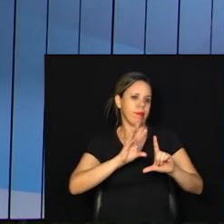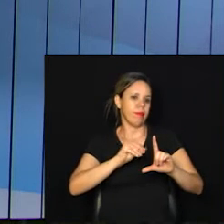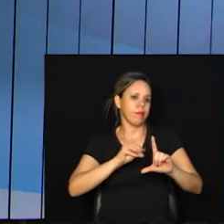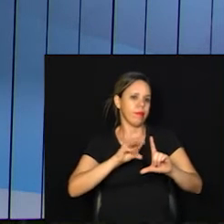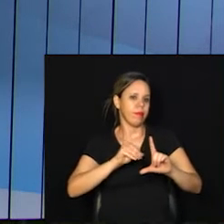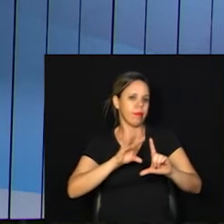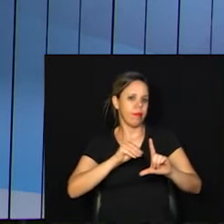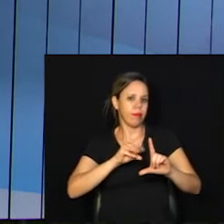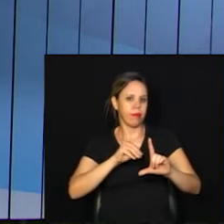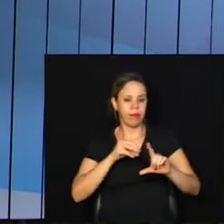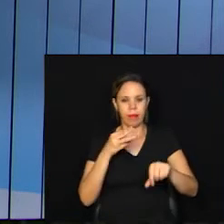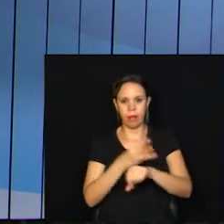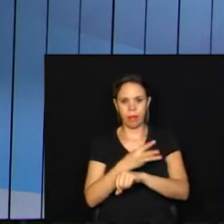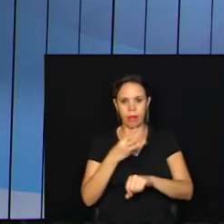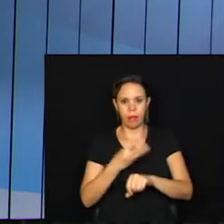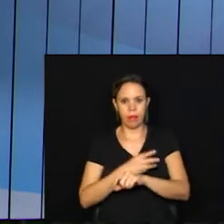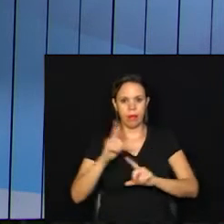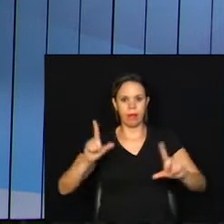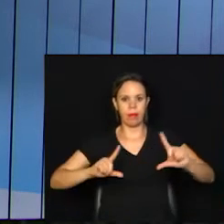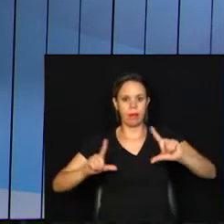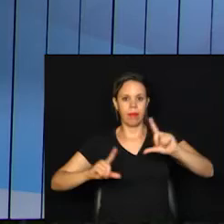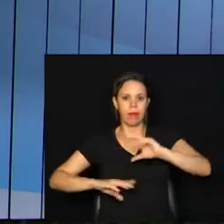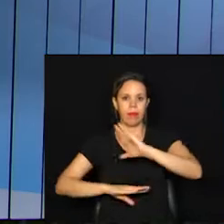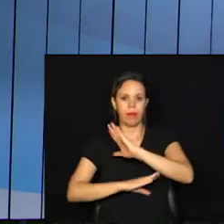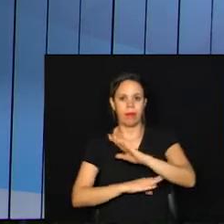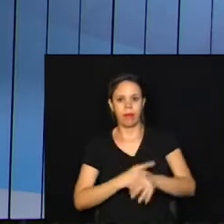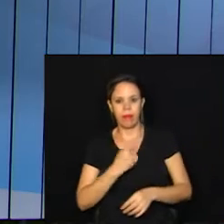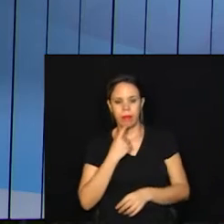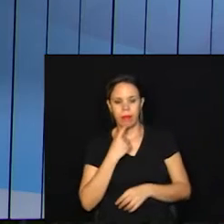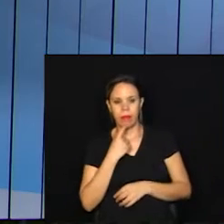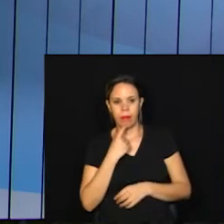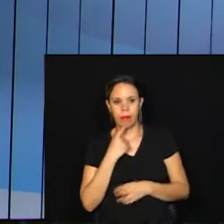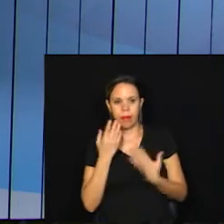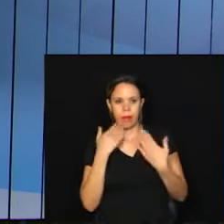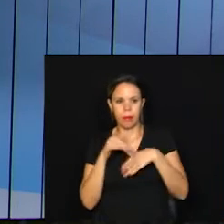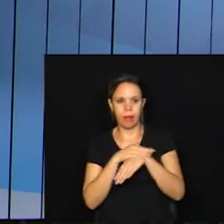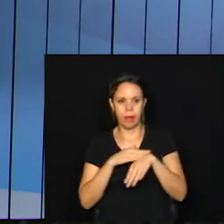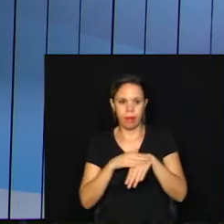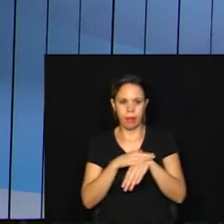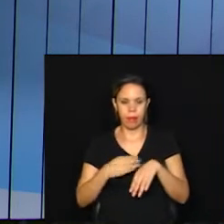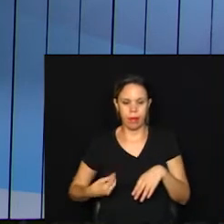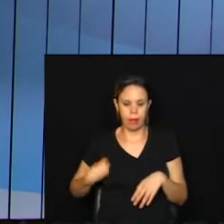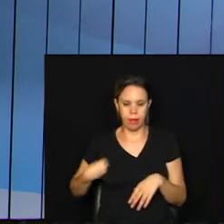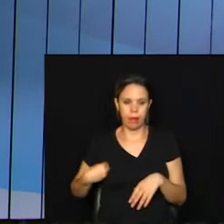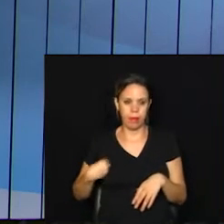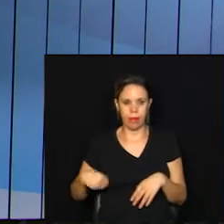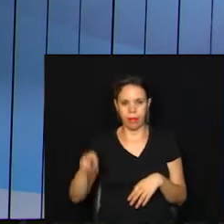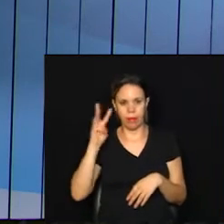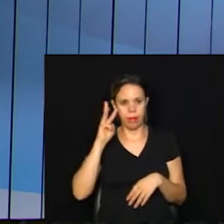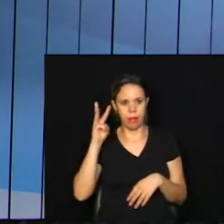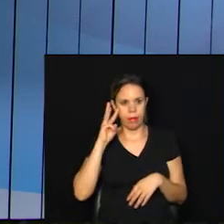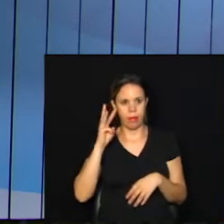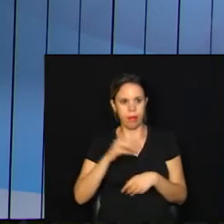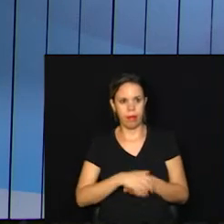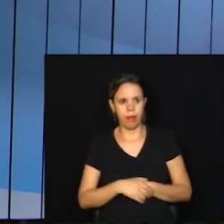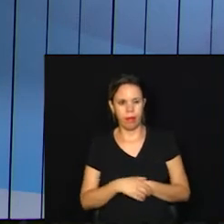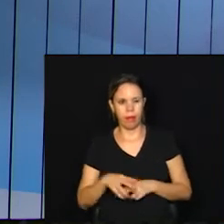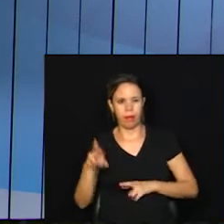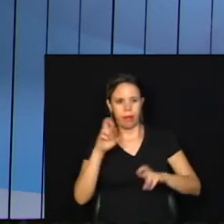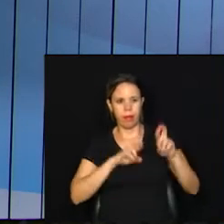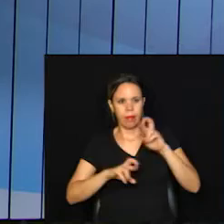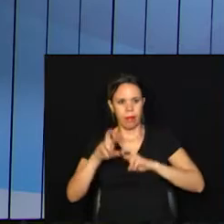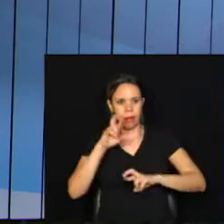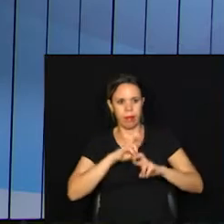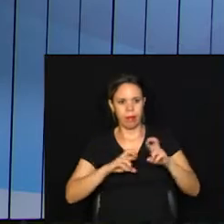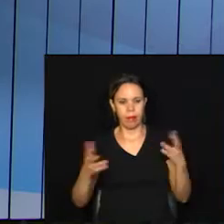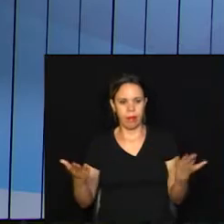lá. WhatsApp TV Câmara Campinas. Você clica e a gente conversa ao vivo nesta terça-feira. Confira agora